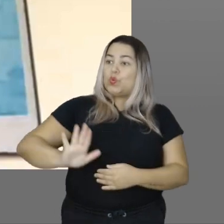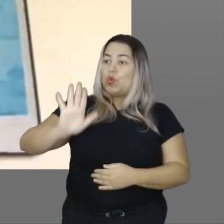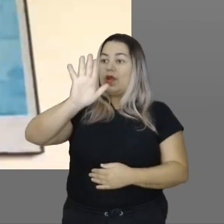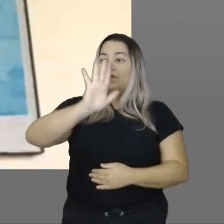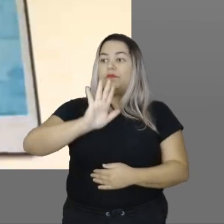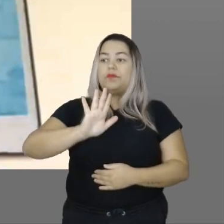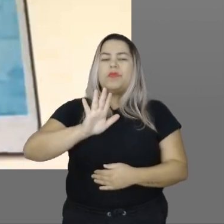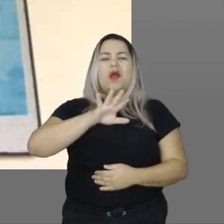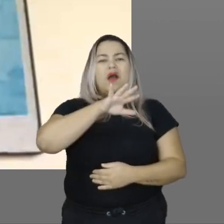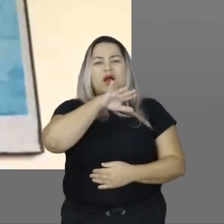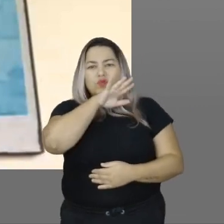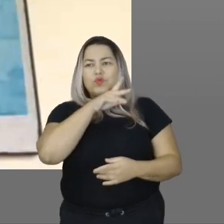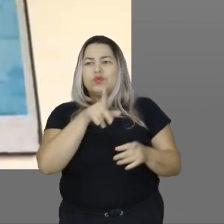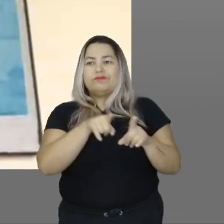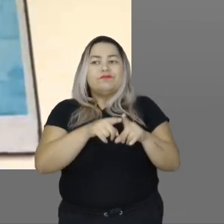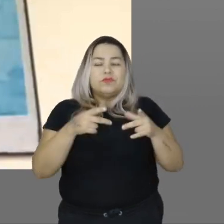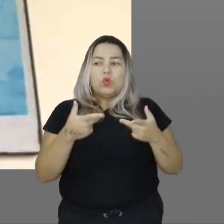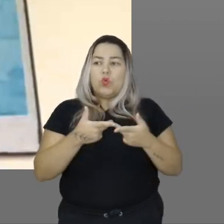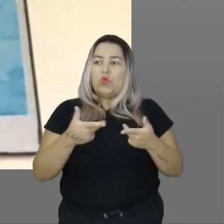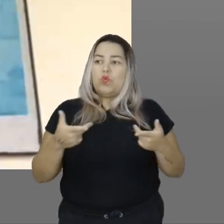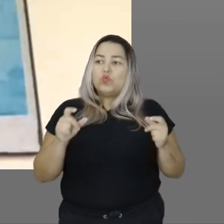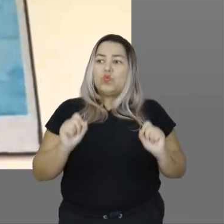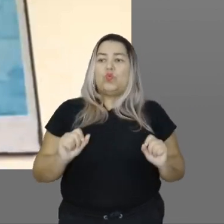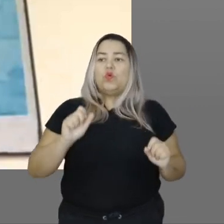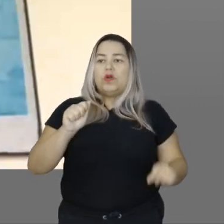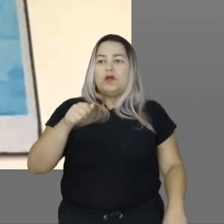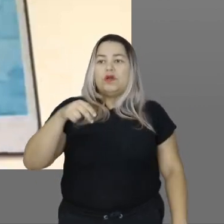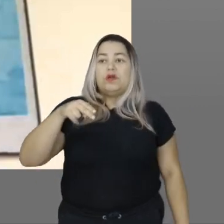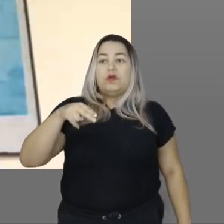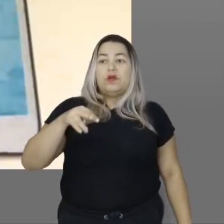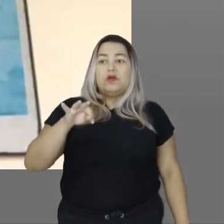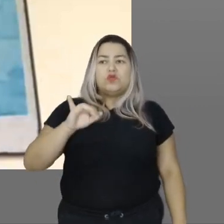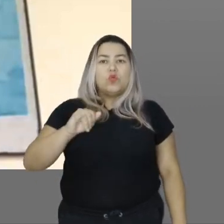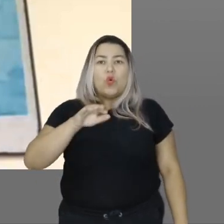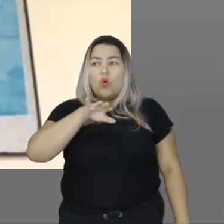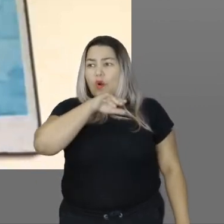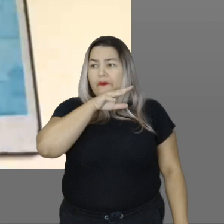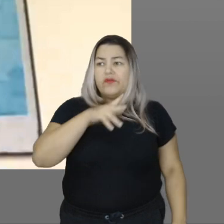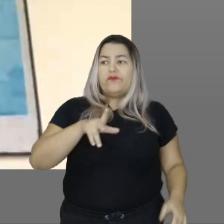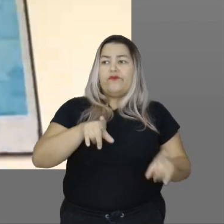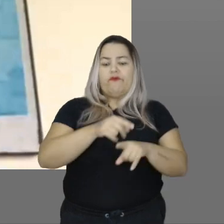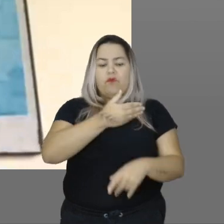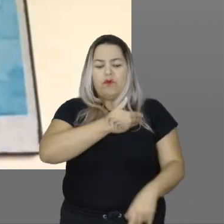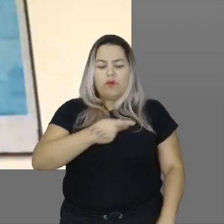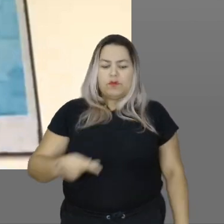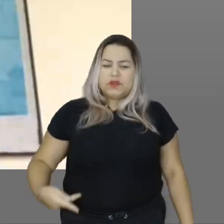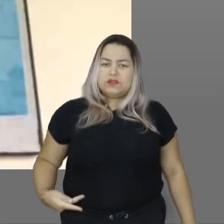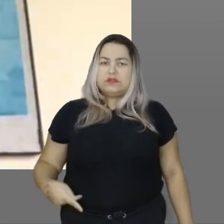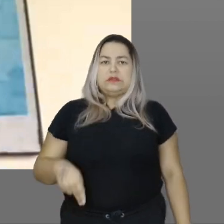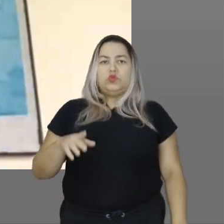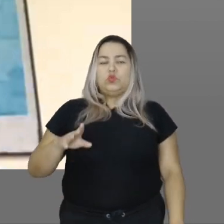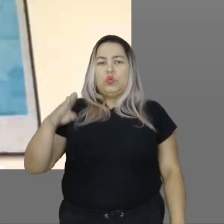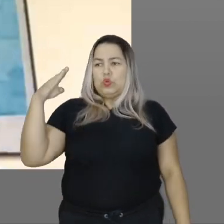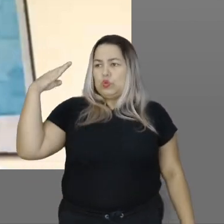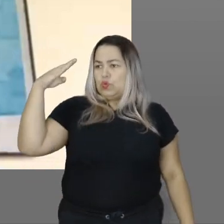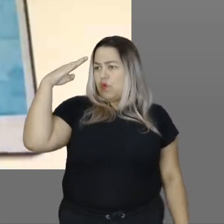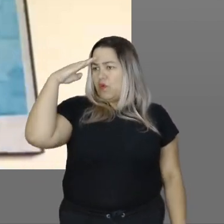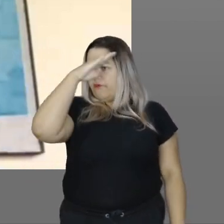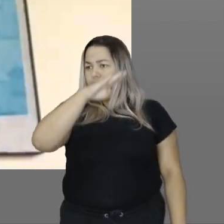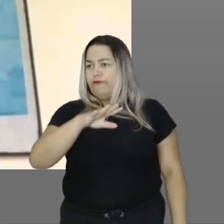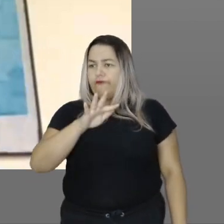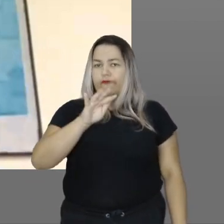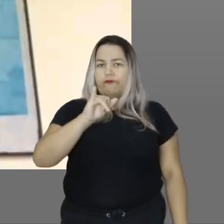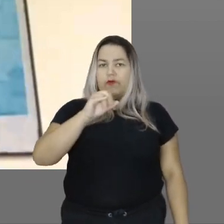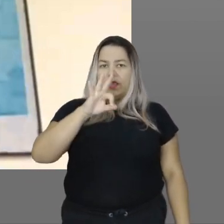das piores sequelas, né, do antigoverno, do péssimo governo, que foi o governo de caráter fascista